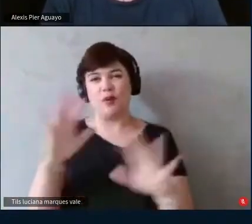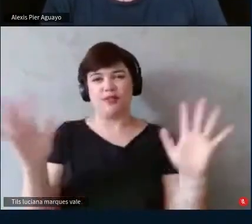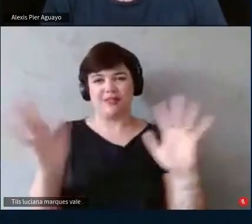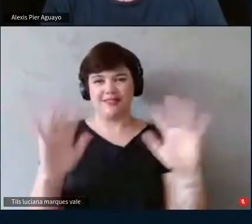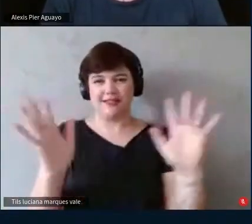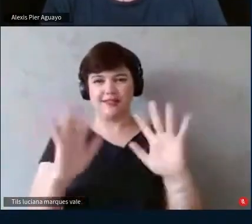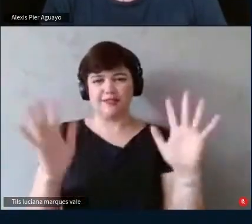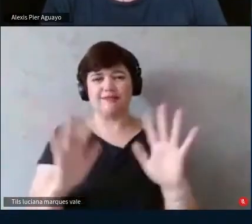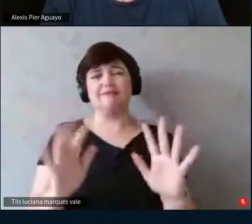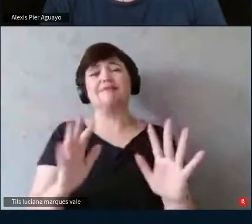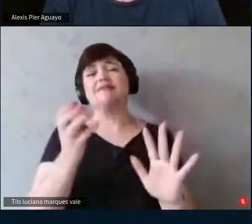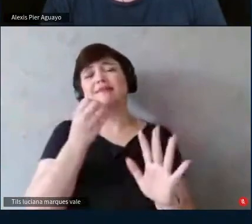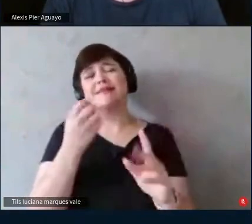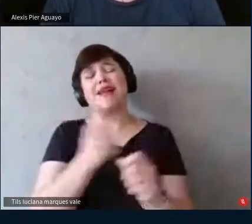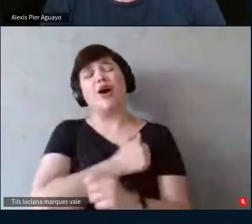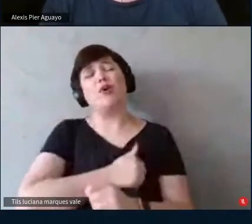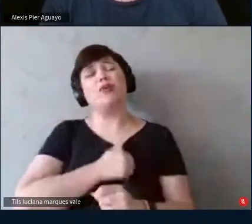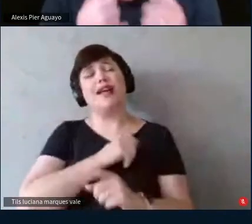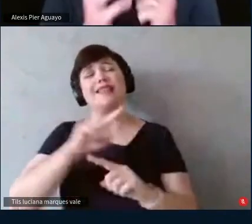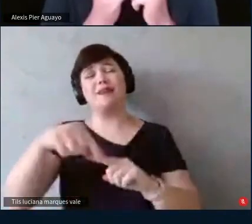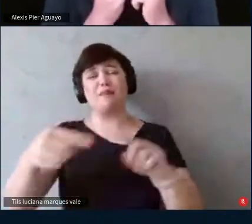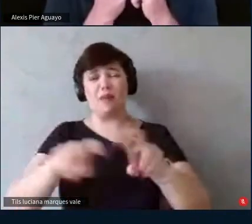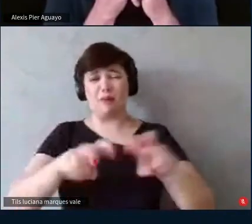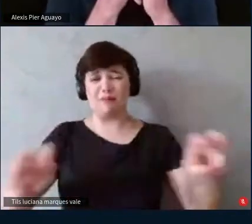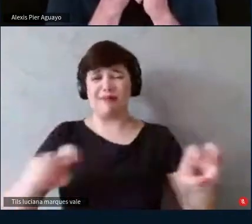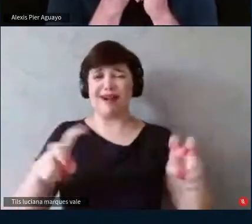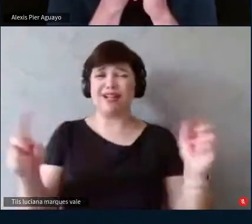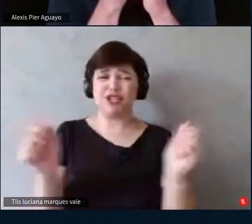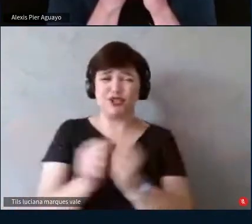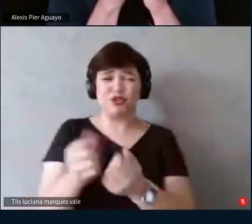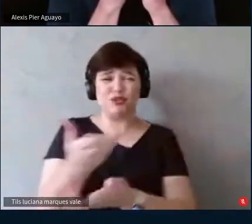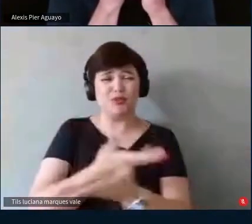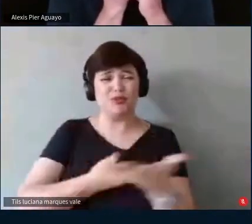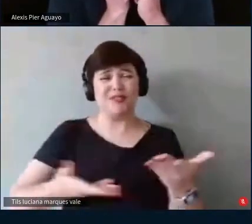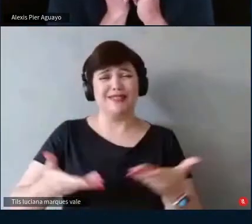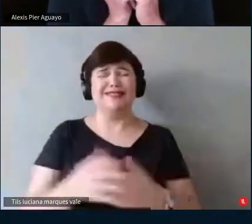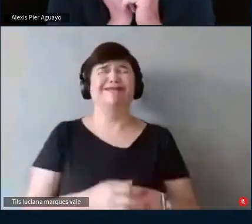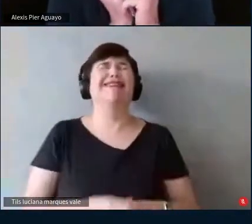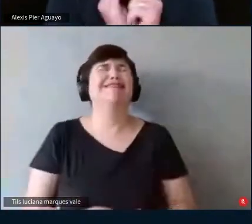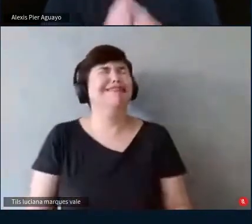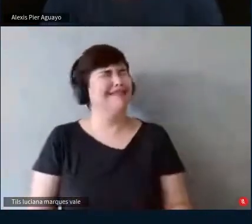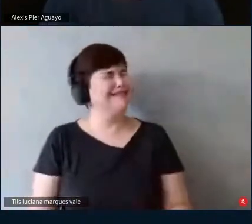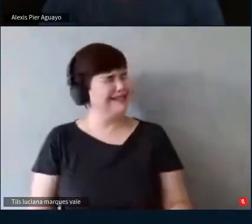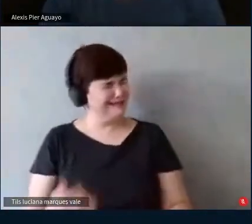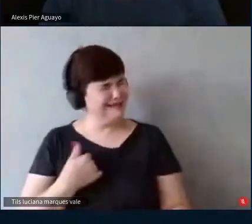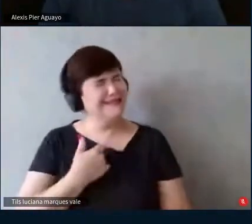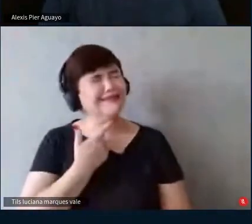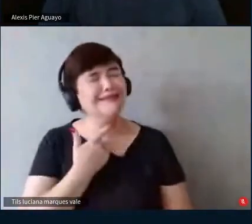de um almoço coletivo pós-banca. Né? É, ai, que vontade. Em breve,